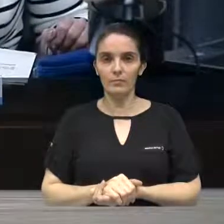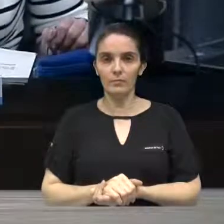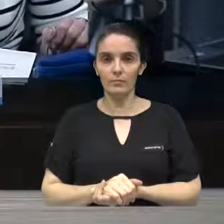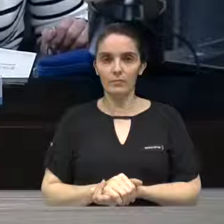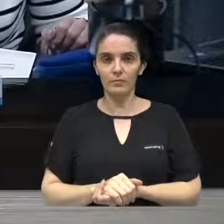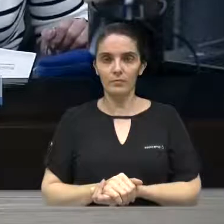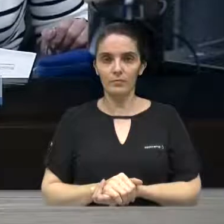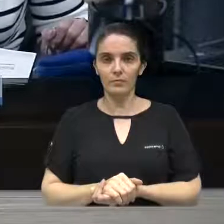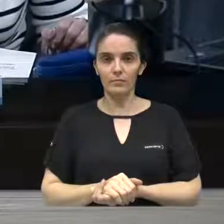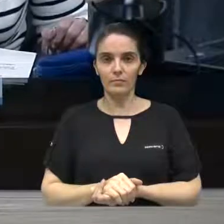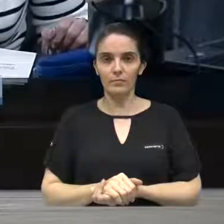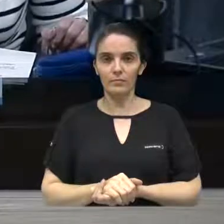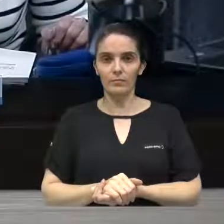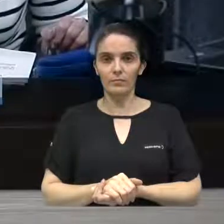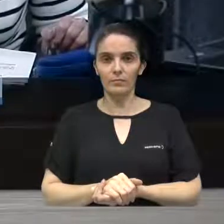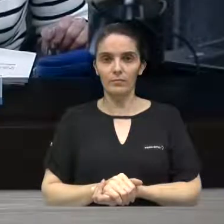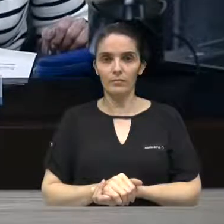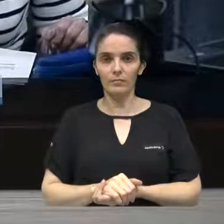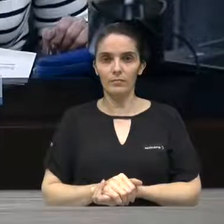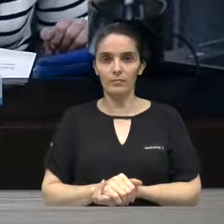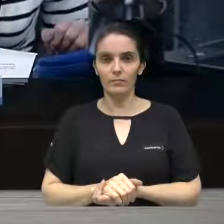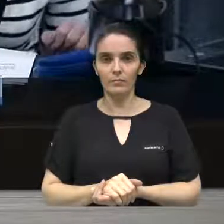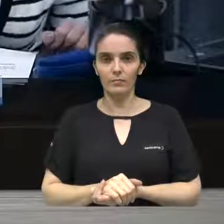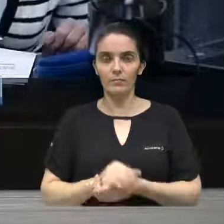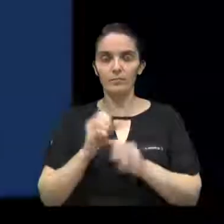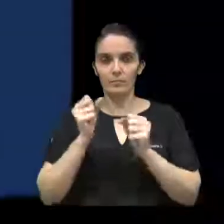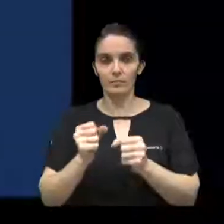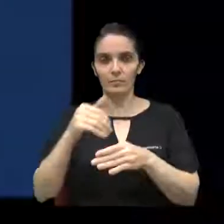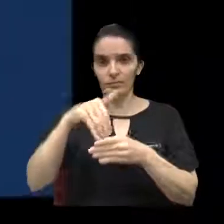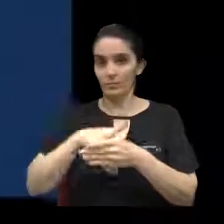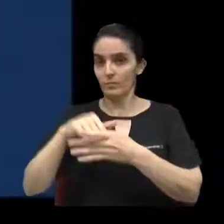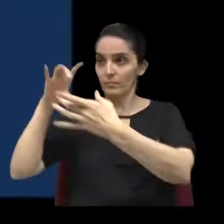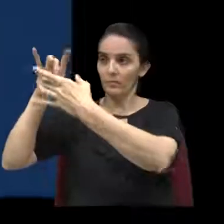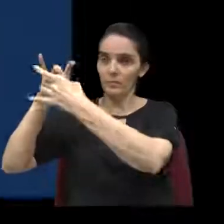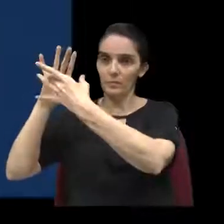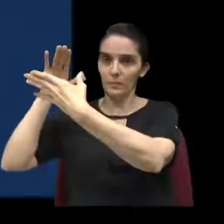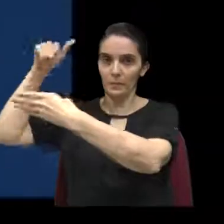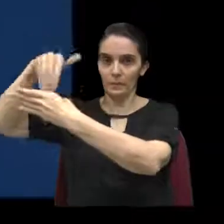E vocês podem votar, senhores vereadores.